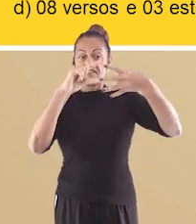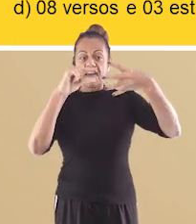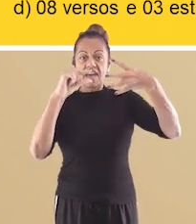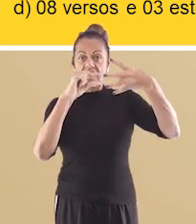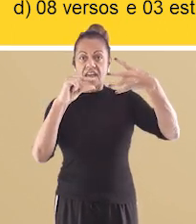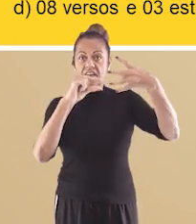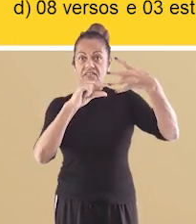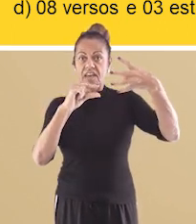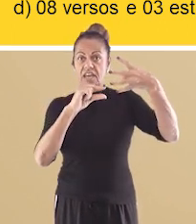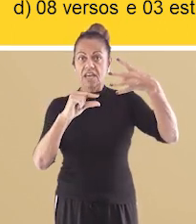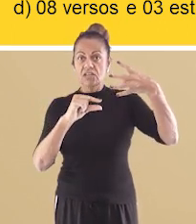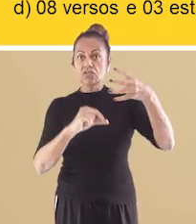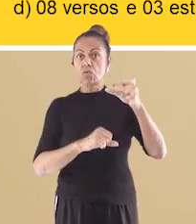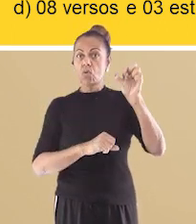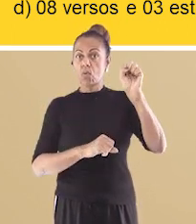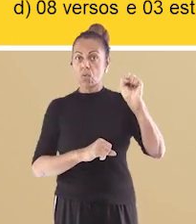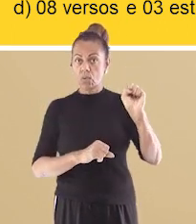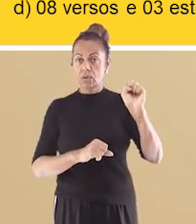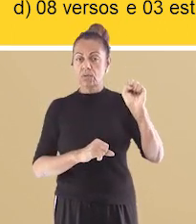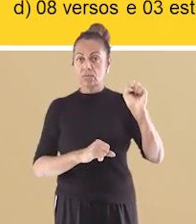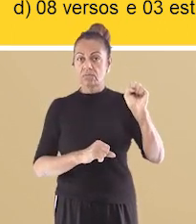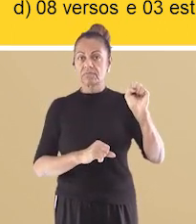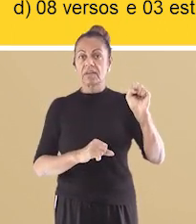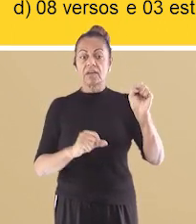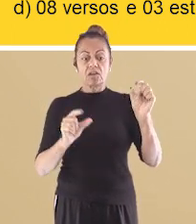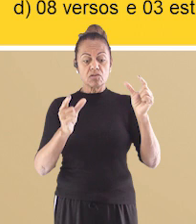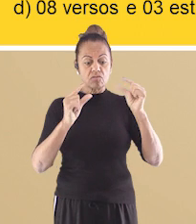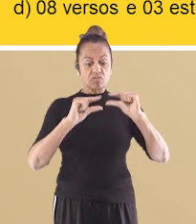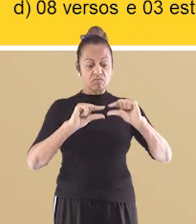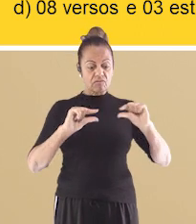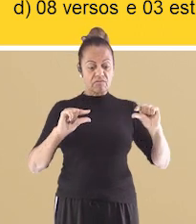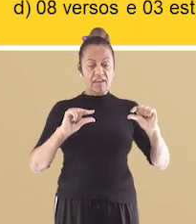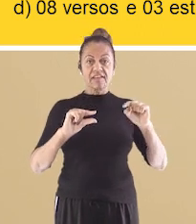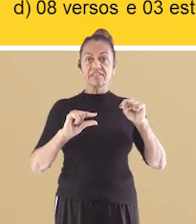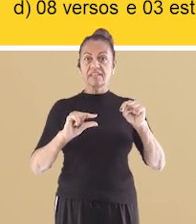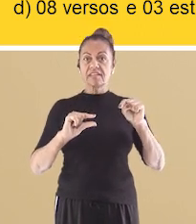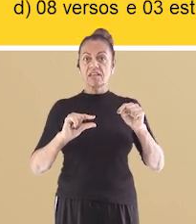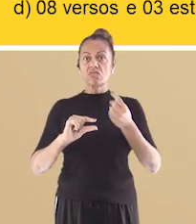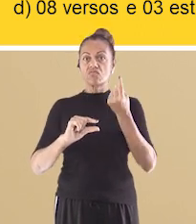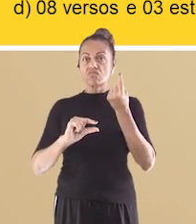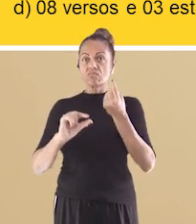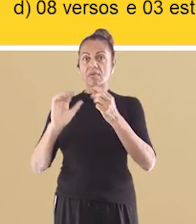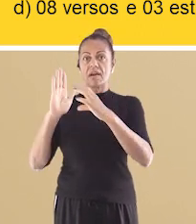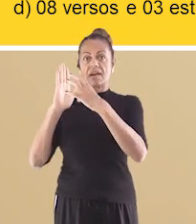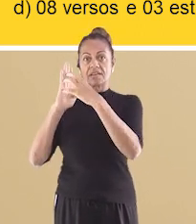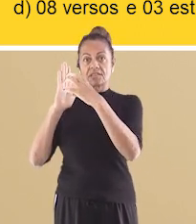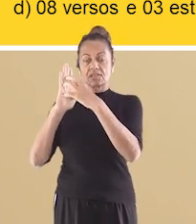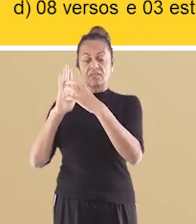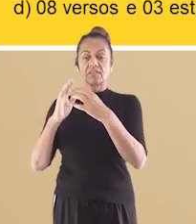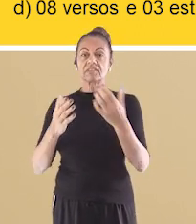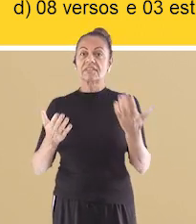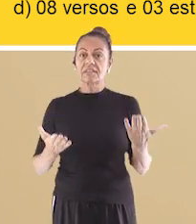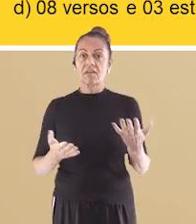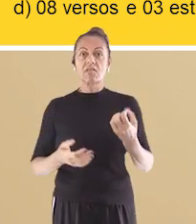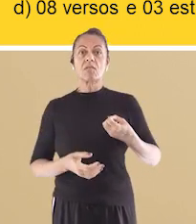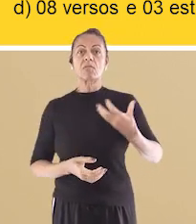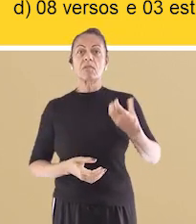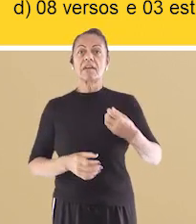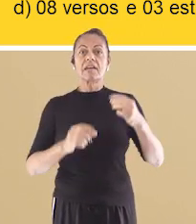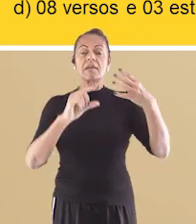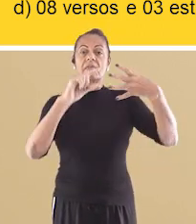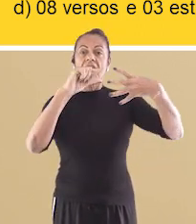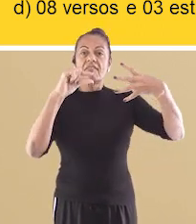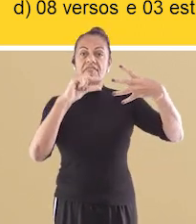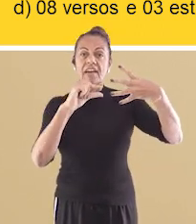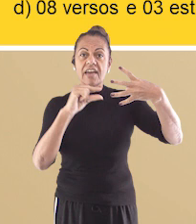o último verso, apesar de estar sozinho, forma uma estrofe. Como eu expliquei, no poema de versos livres podemos